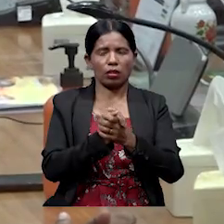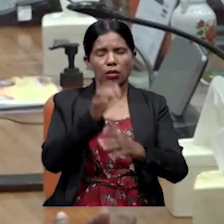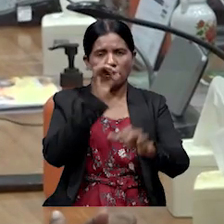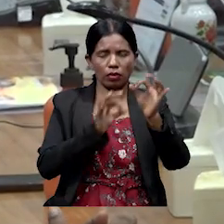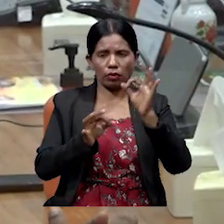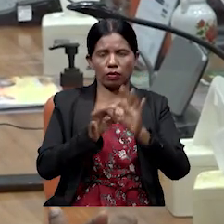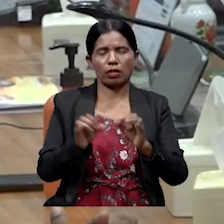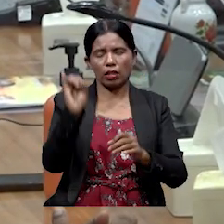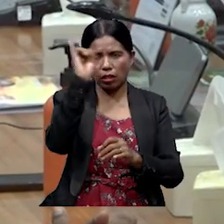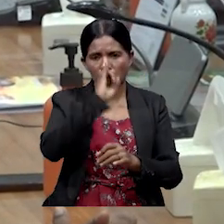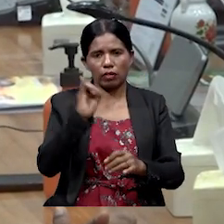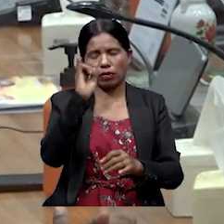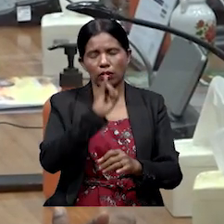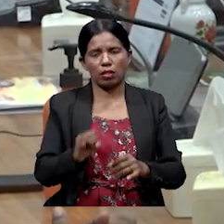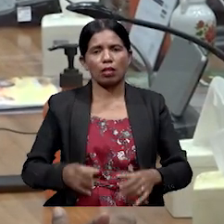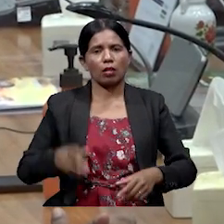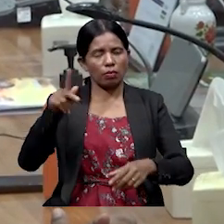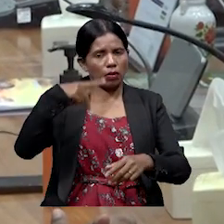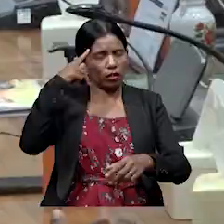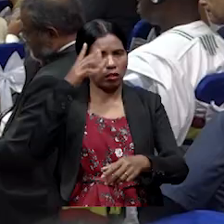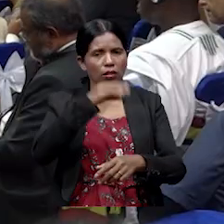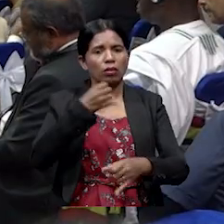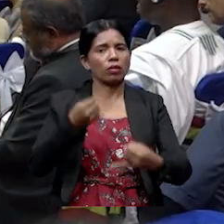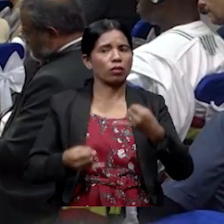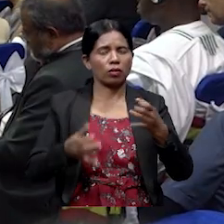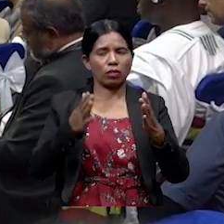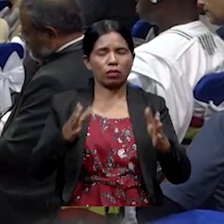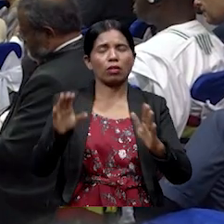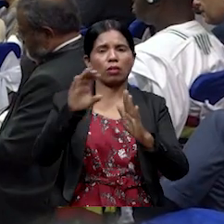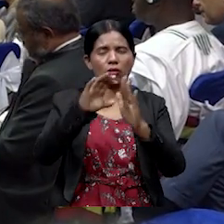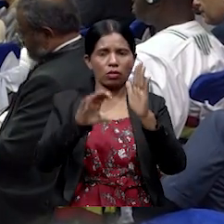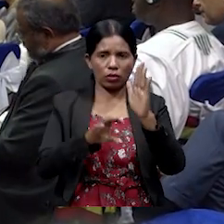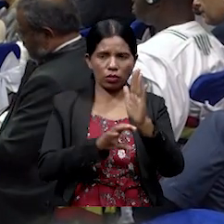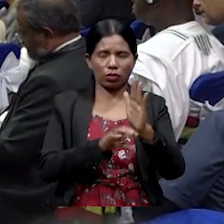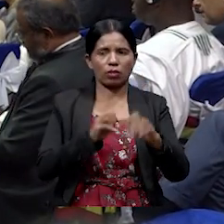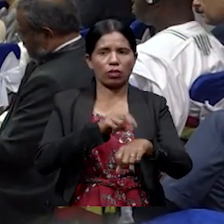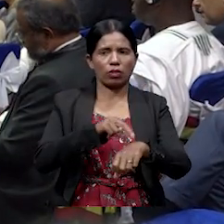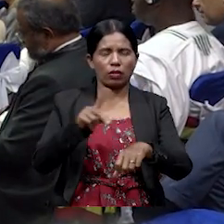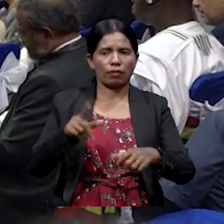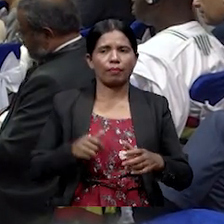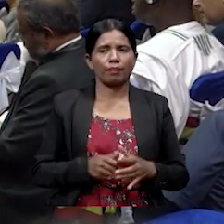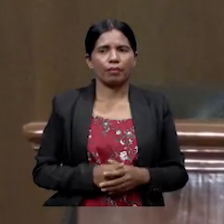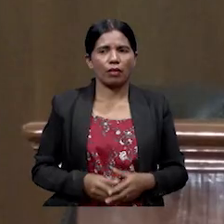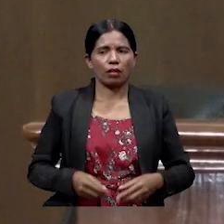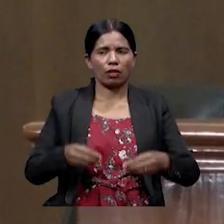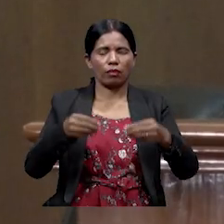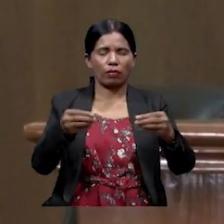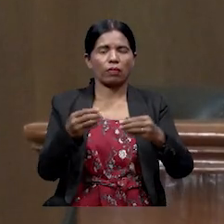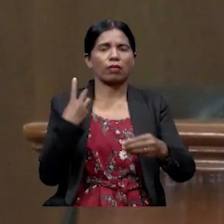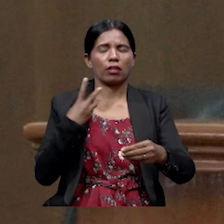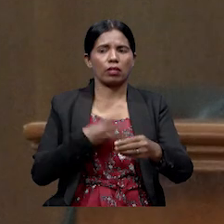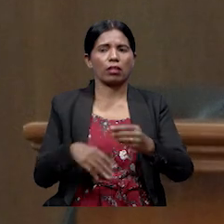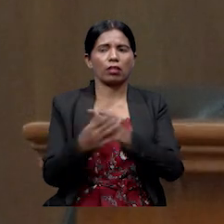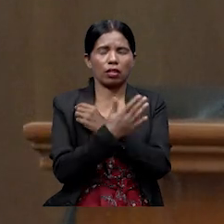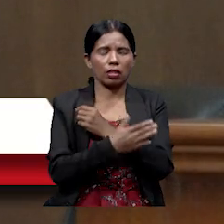a identificação ordenamento político jurídico no constitucional. Corolário da nossa independência,